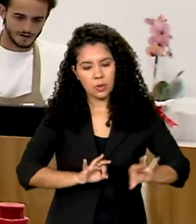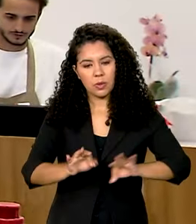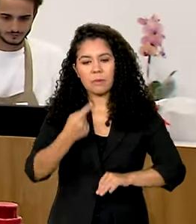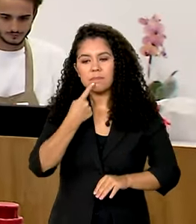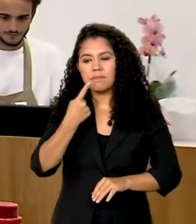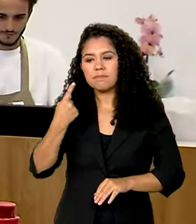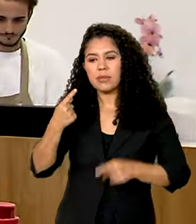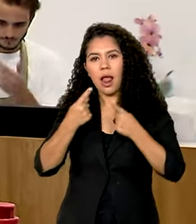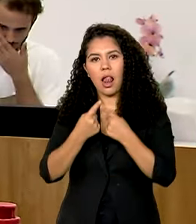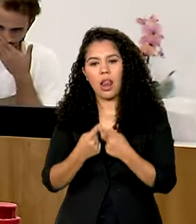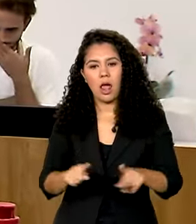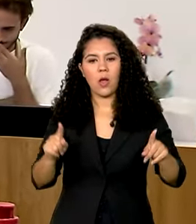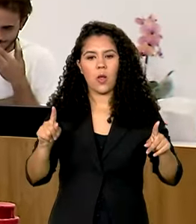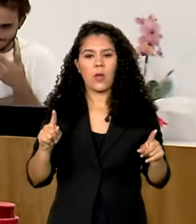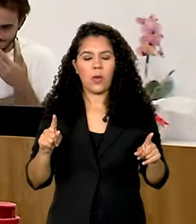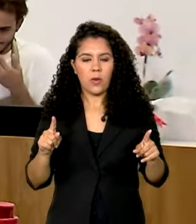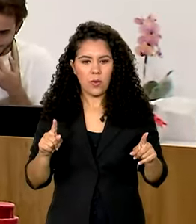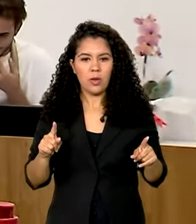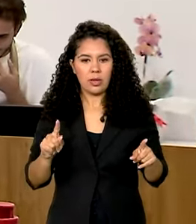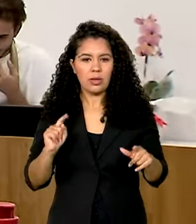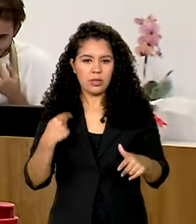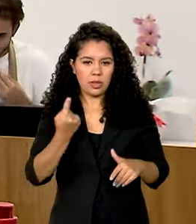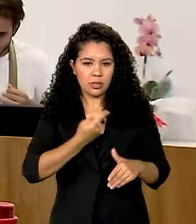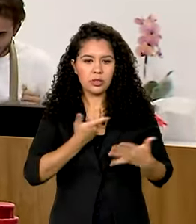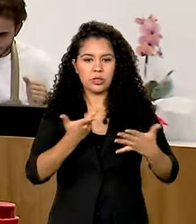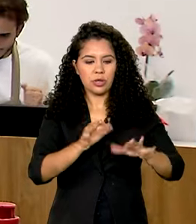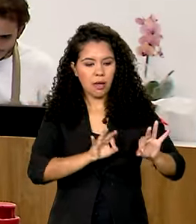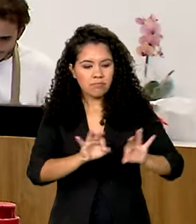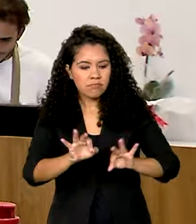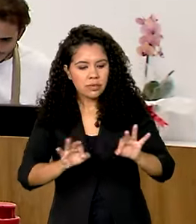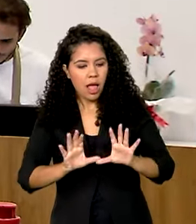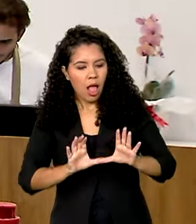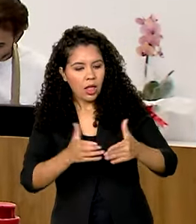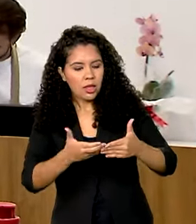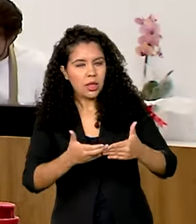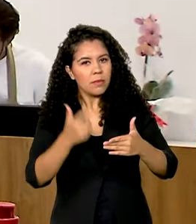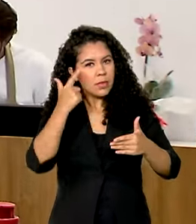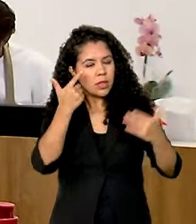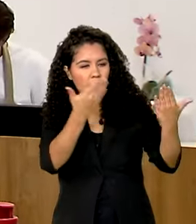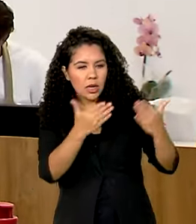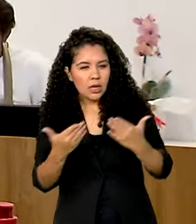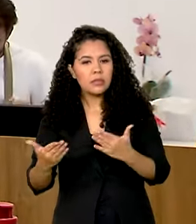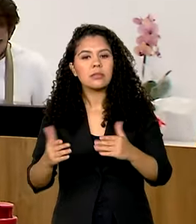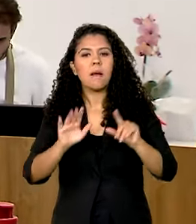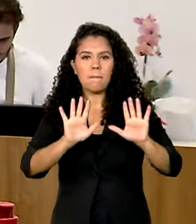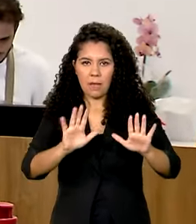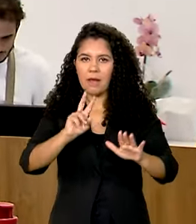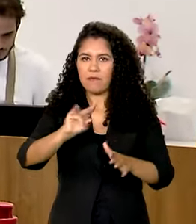tem pouco tempo, então a gente pretende ainda reformular a equipe, pensar, e a gente está analisando se está tudo certo, mas vamos contratar sim.